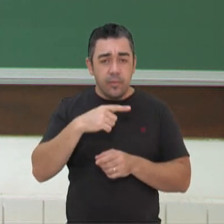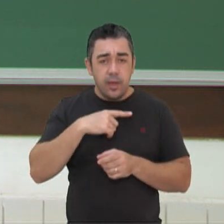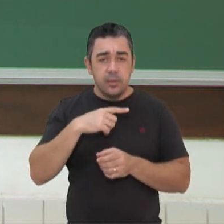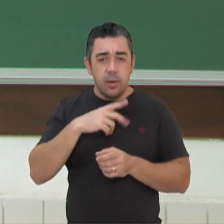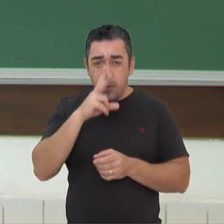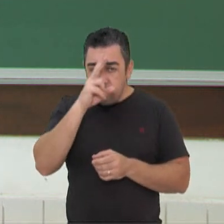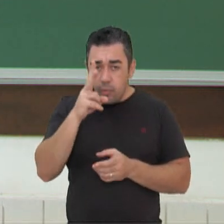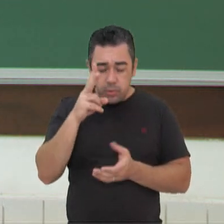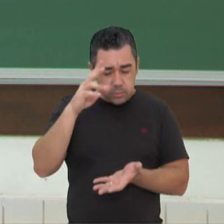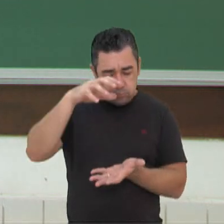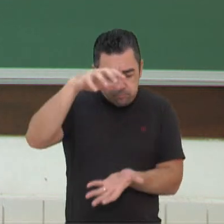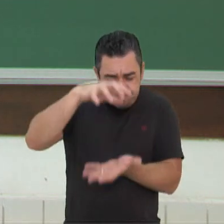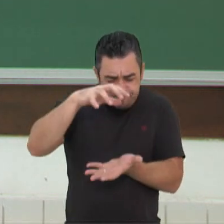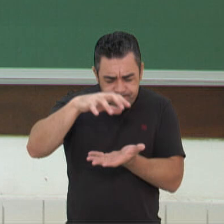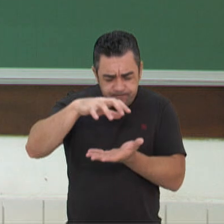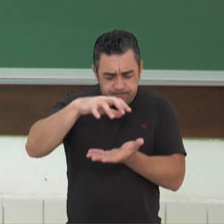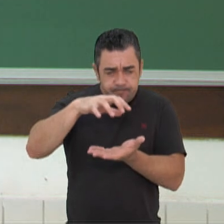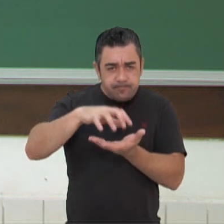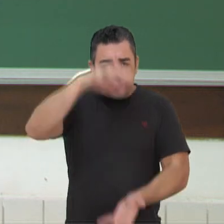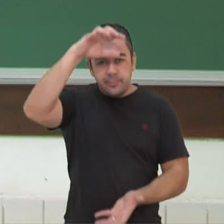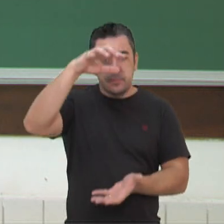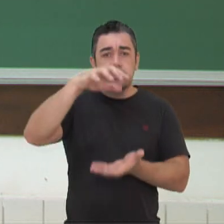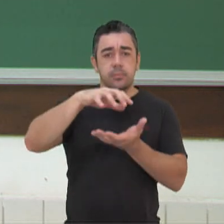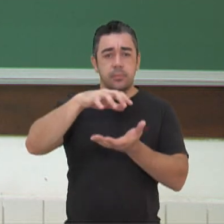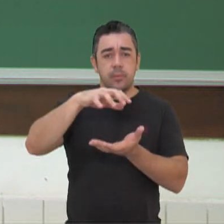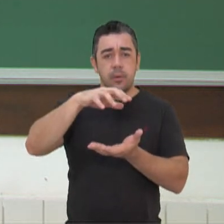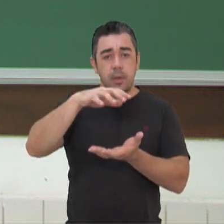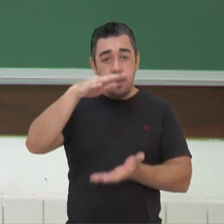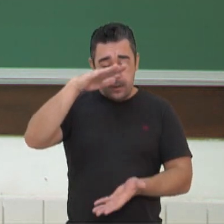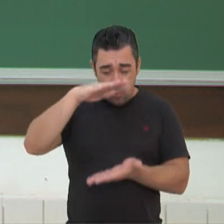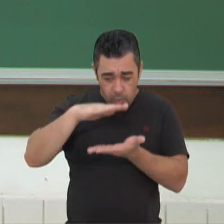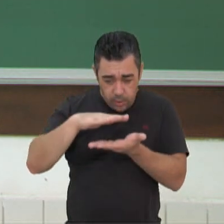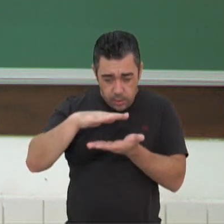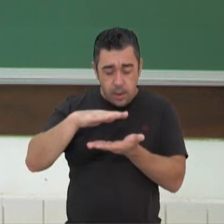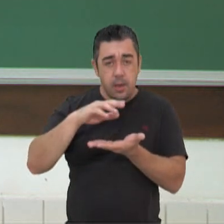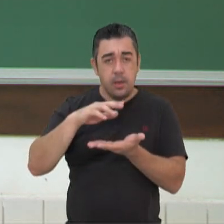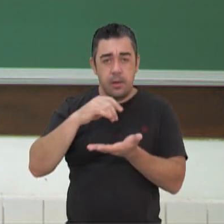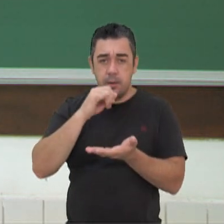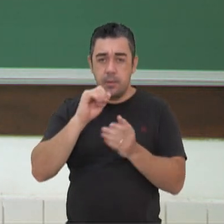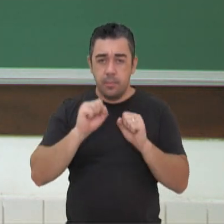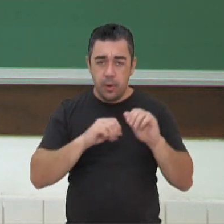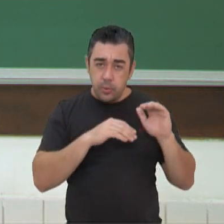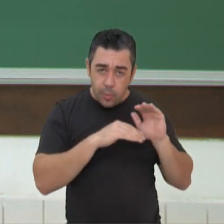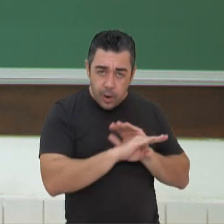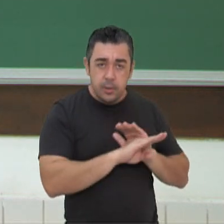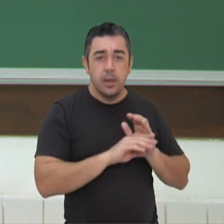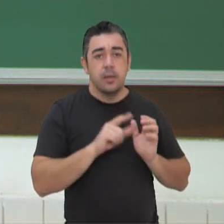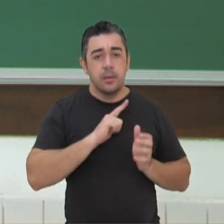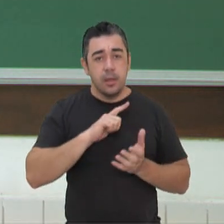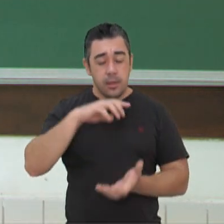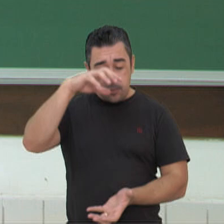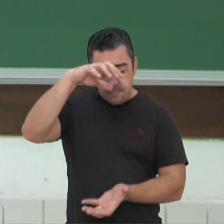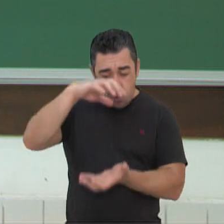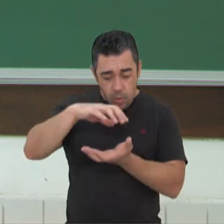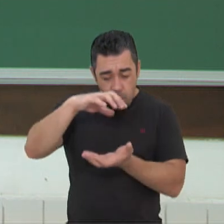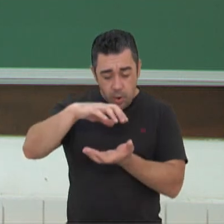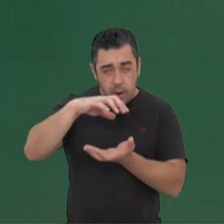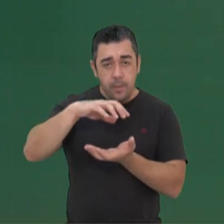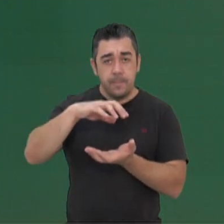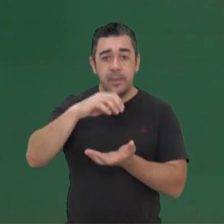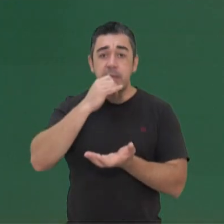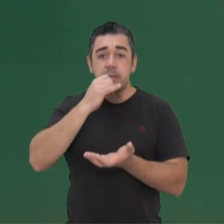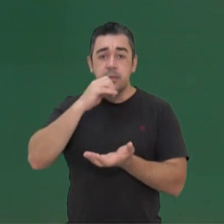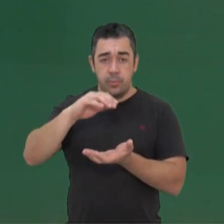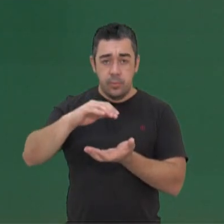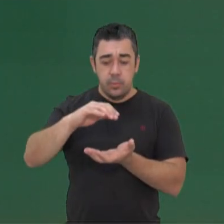mola. Os mesmos termos valem aqui. Energia guardada, energia reservada, energia armazenada na mola. De modo que, se